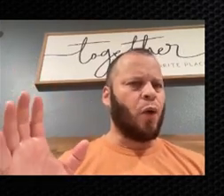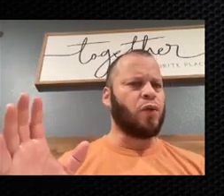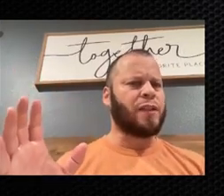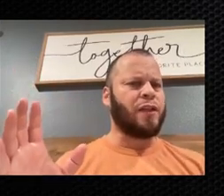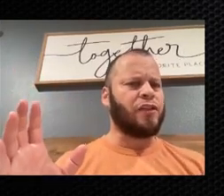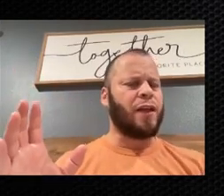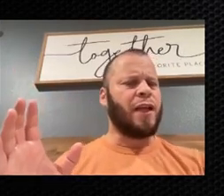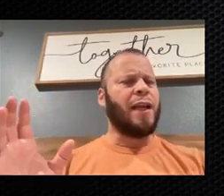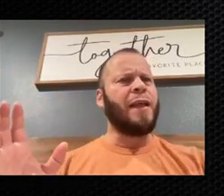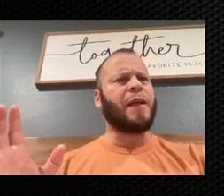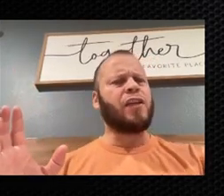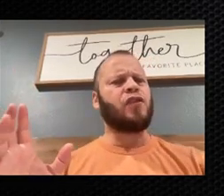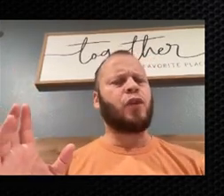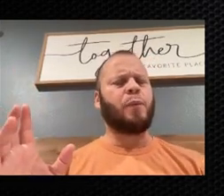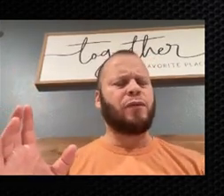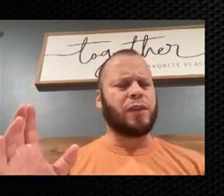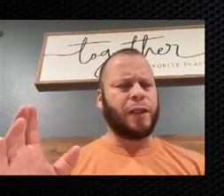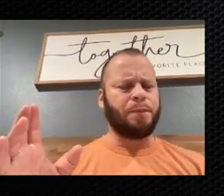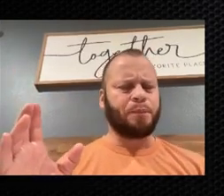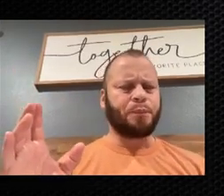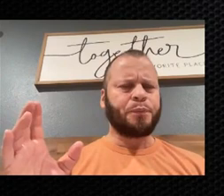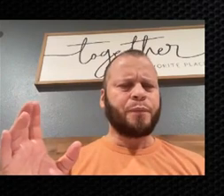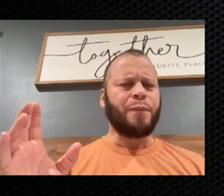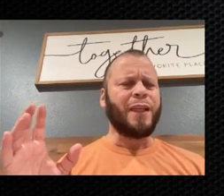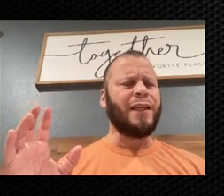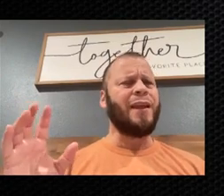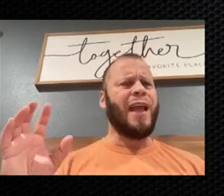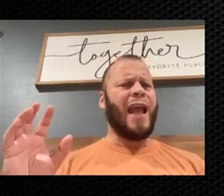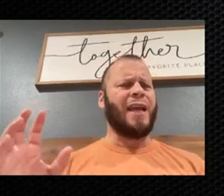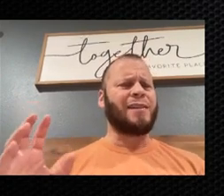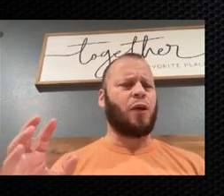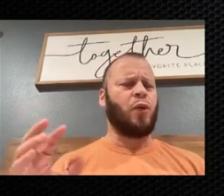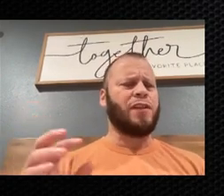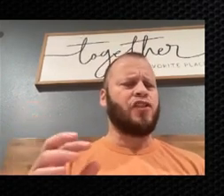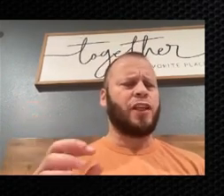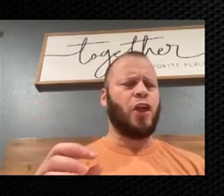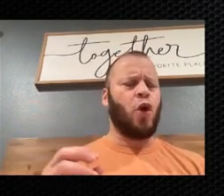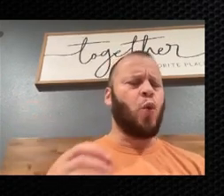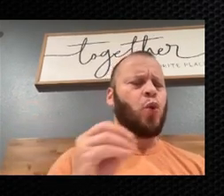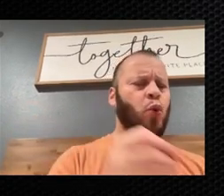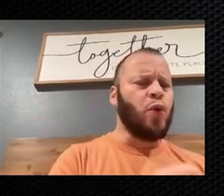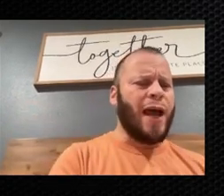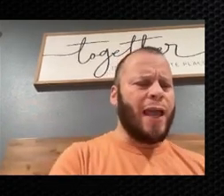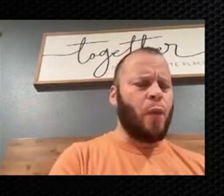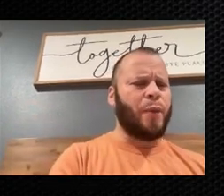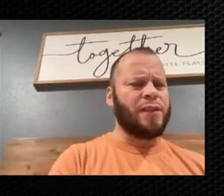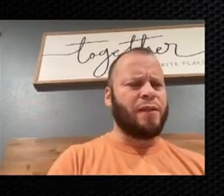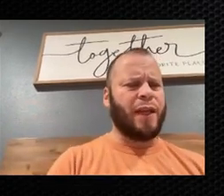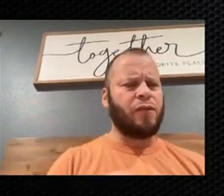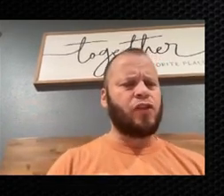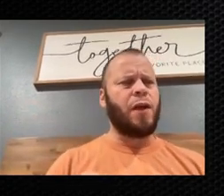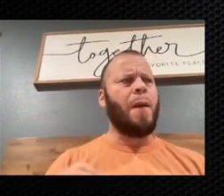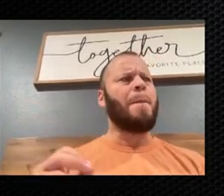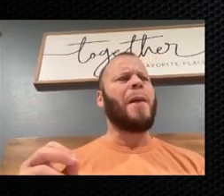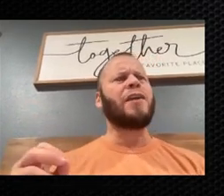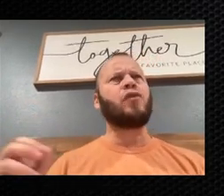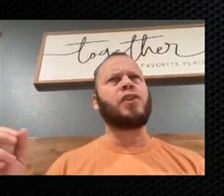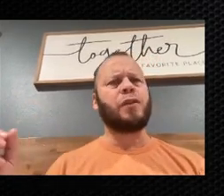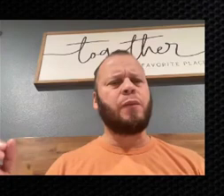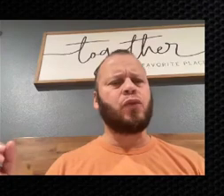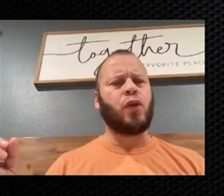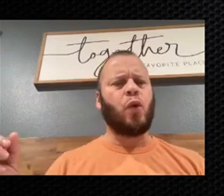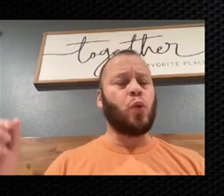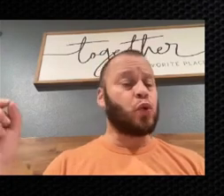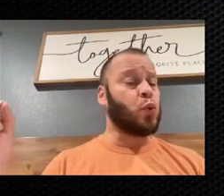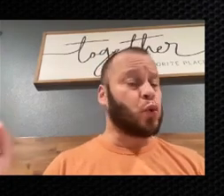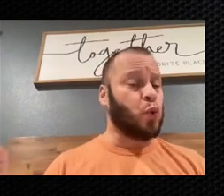ou seja lembra que a gente falou para você que essa coisa de que o Lula é o presidente mais